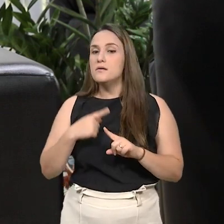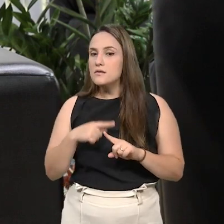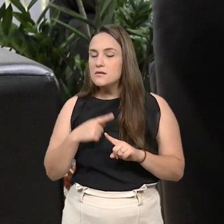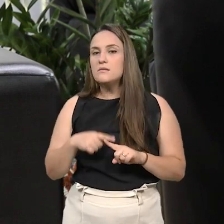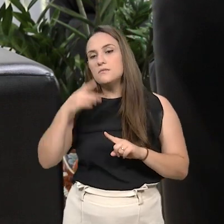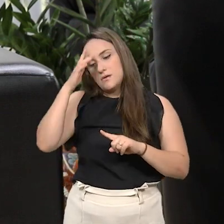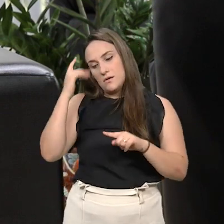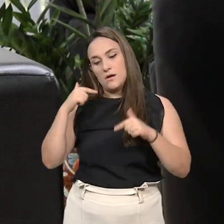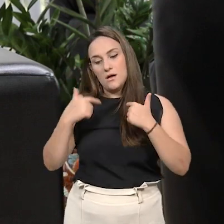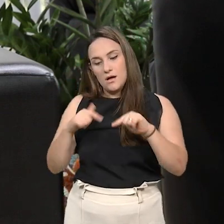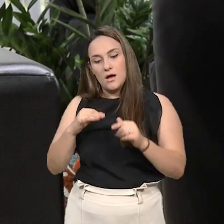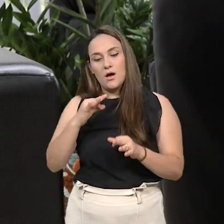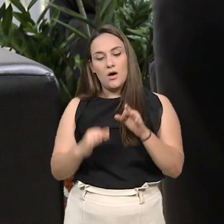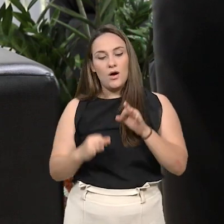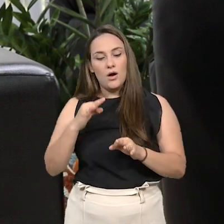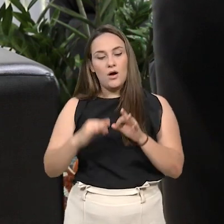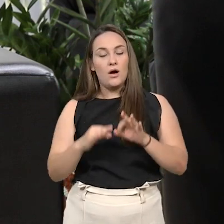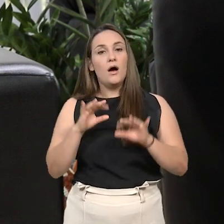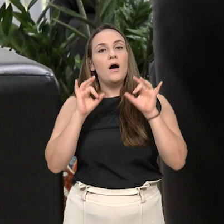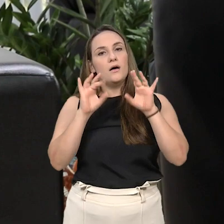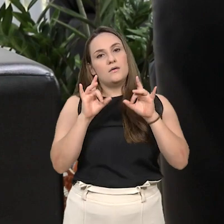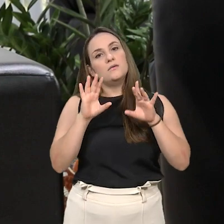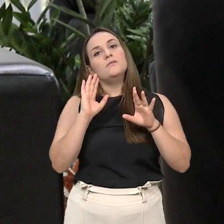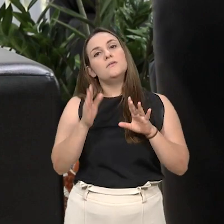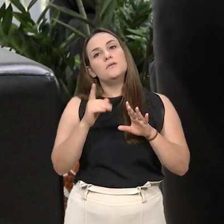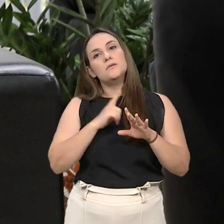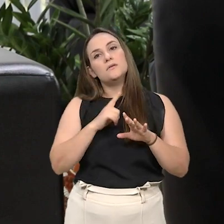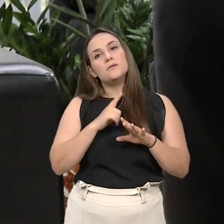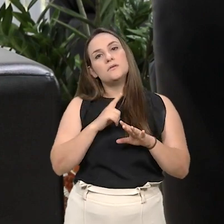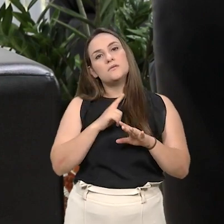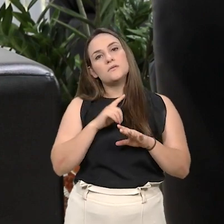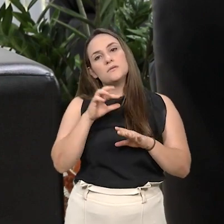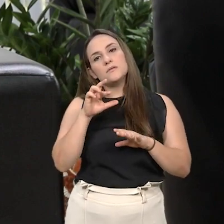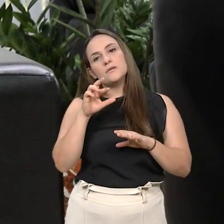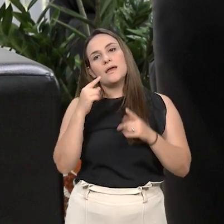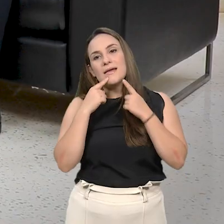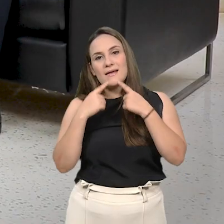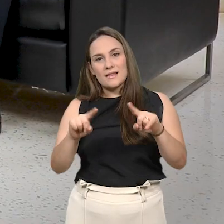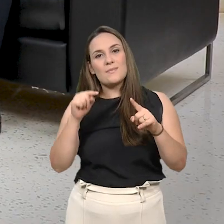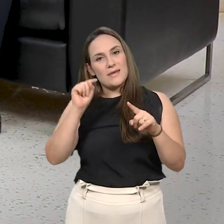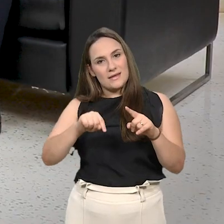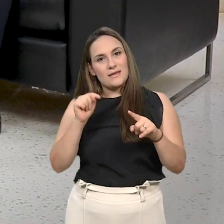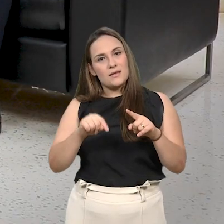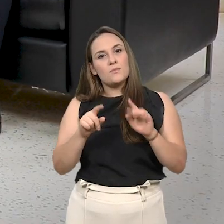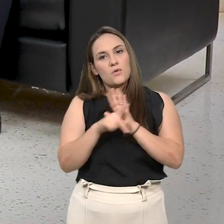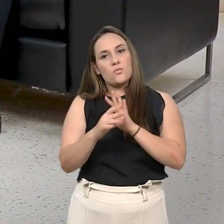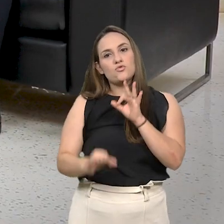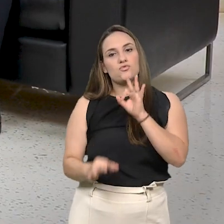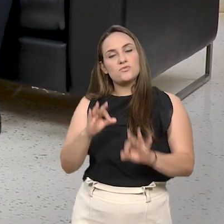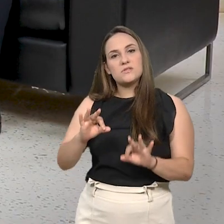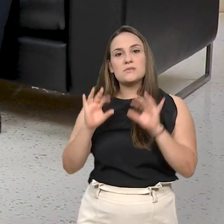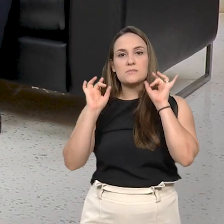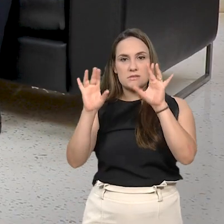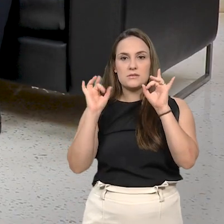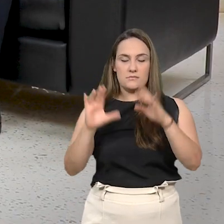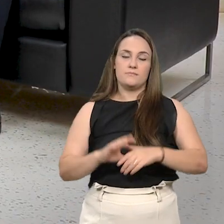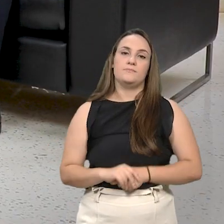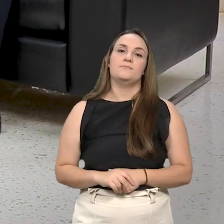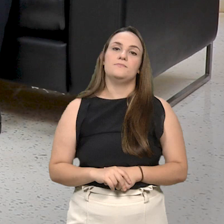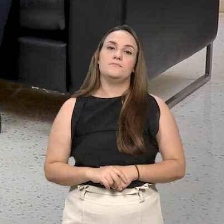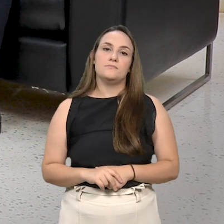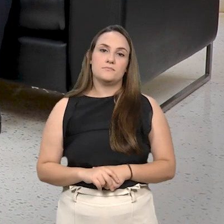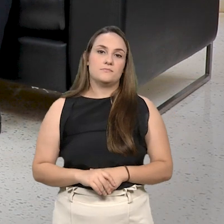que atuam no juizado sem advogados, eles já têm o reclame aqui dos juizados. Então são para os casos que tem ou promotor,